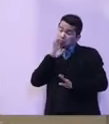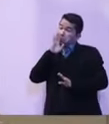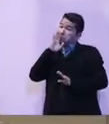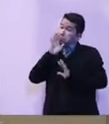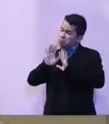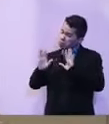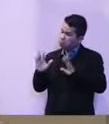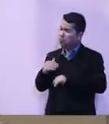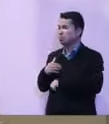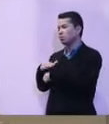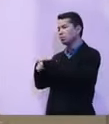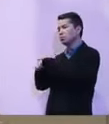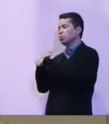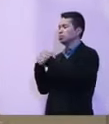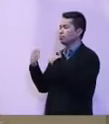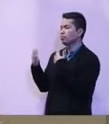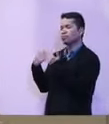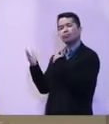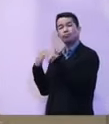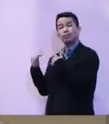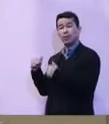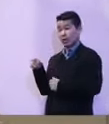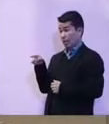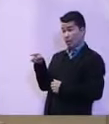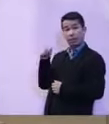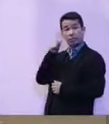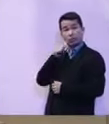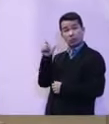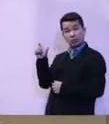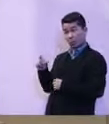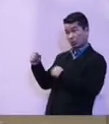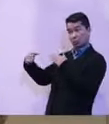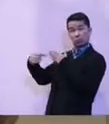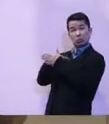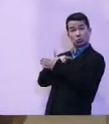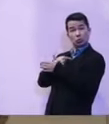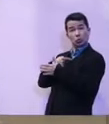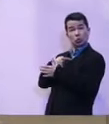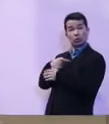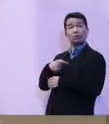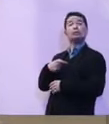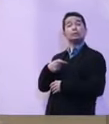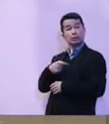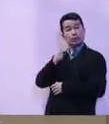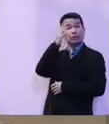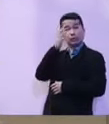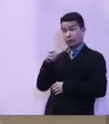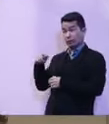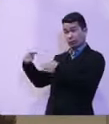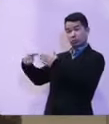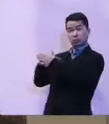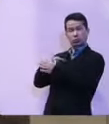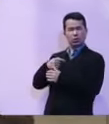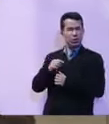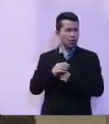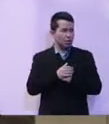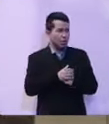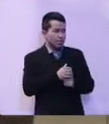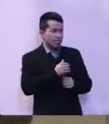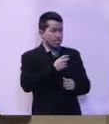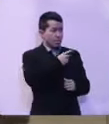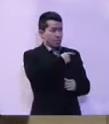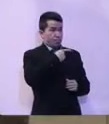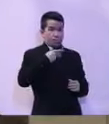conversar, ela olhou para mim e disse: pastor, eu tenho uma pergunta que eu sempre quis